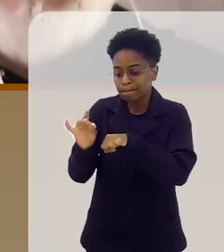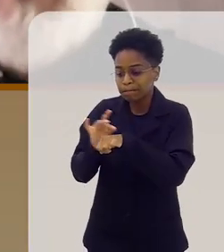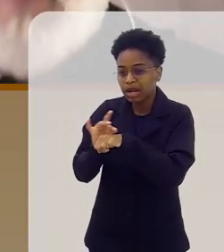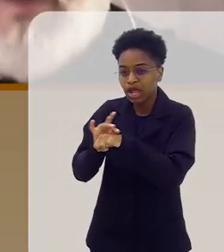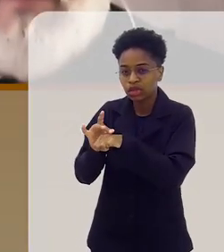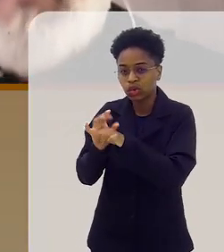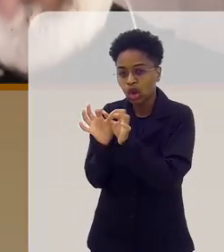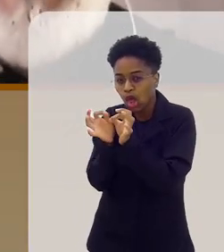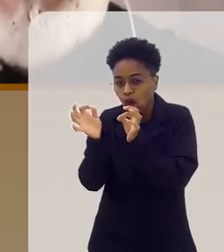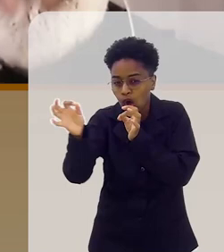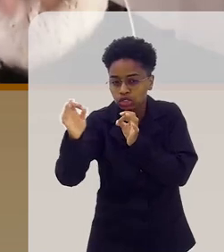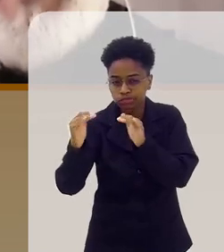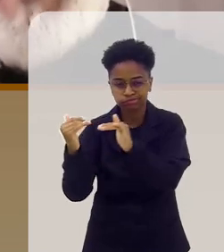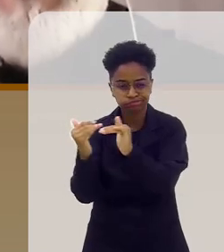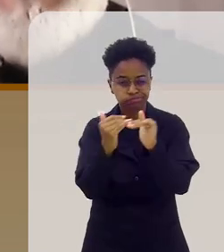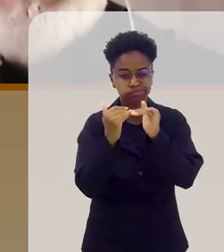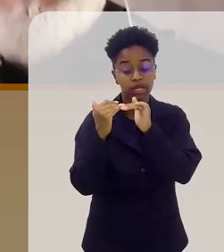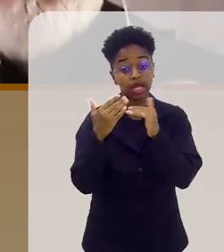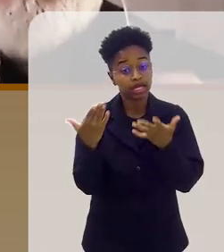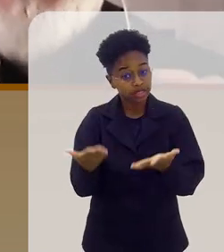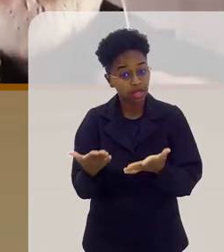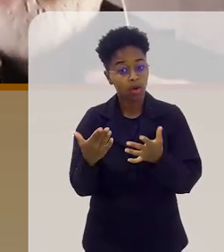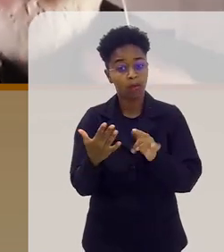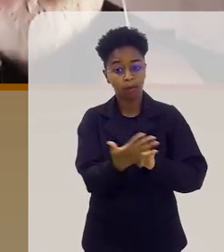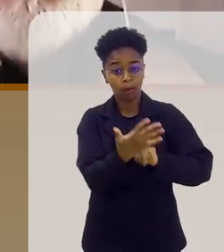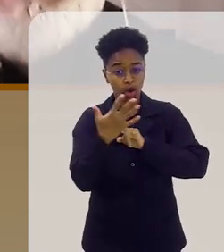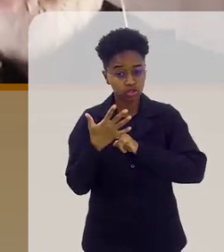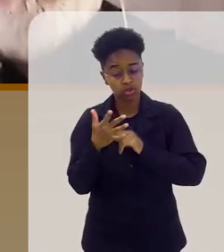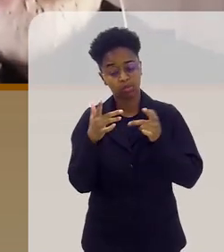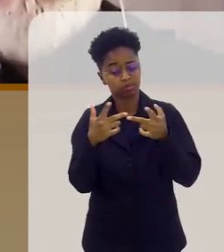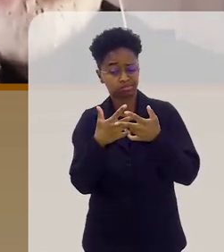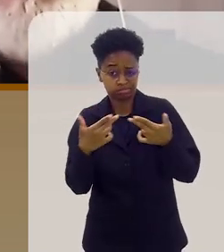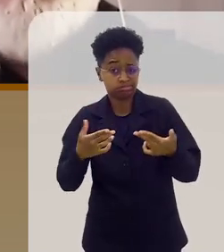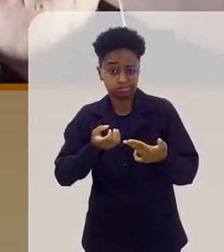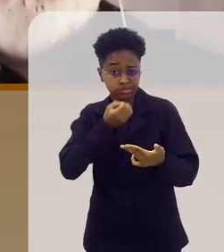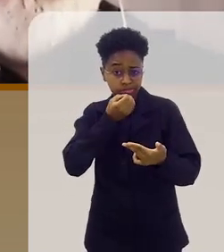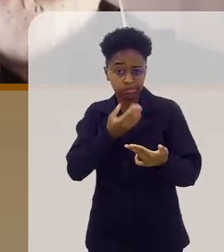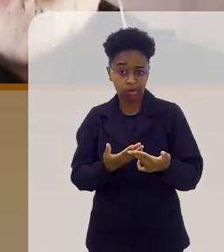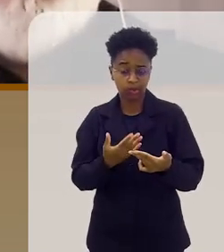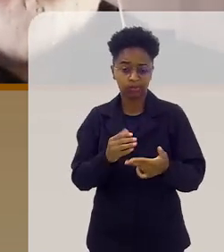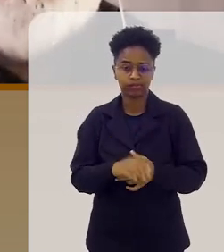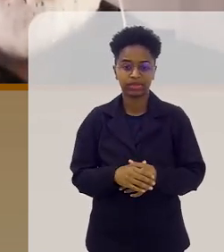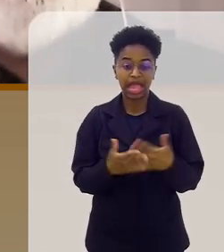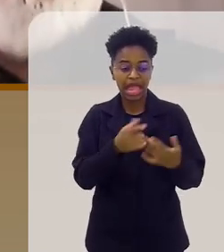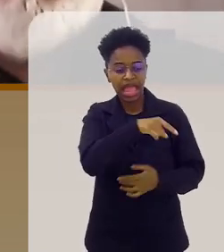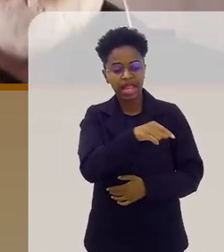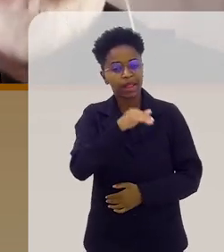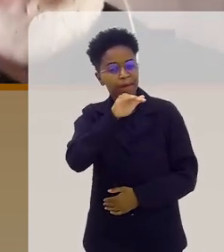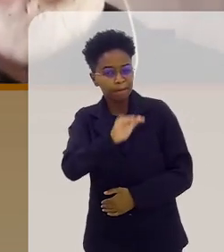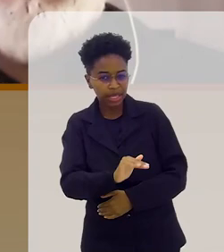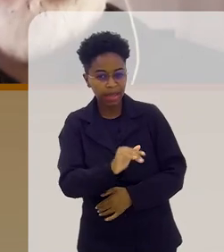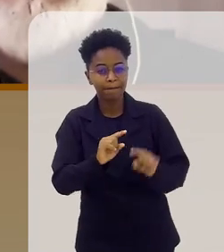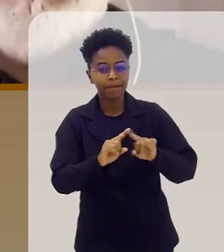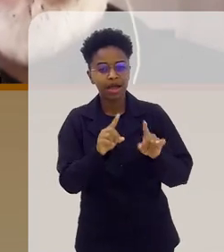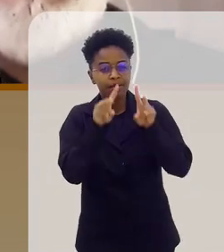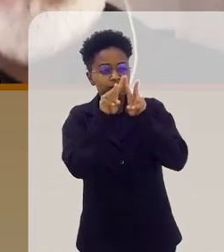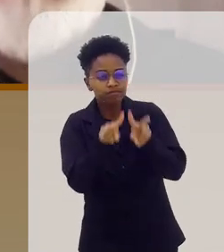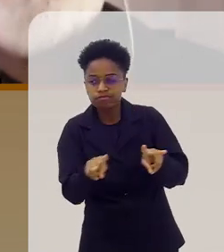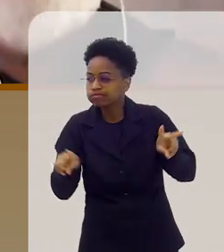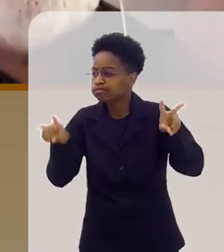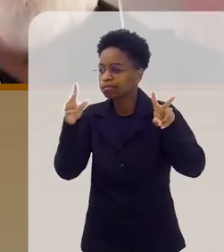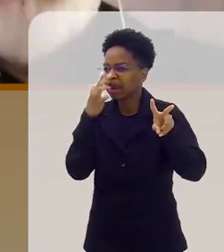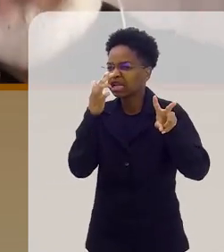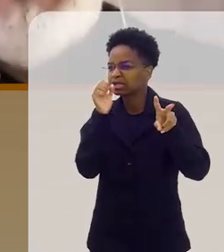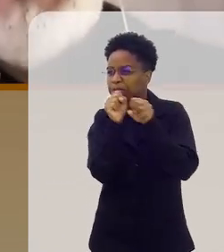longe é tudo igual. Então, o João tinha um olhar. Então, eu vejo muito assim, o João, por ser uma pessoa pequenininha, né, ele